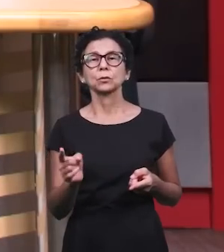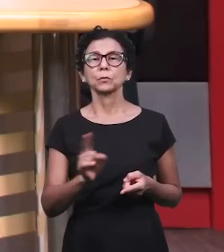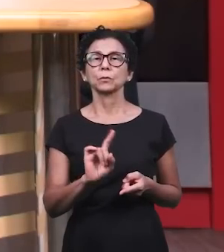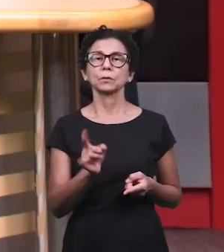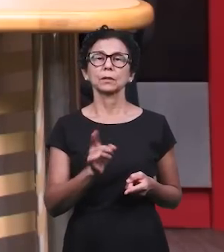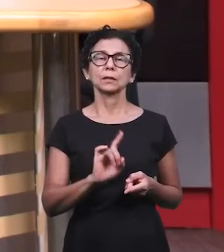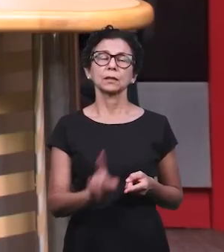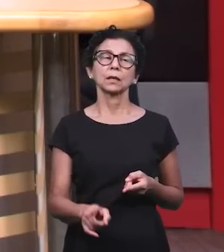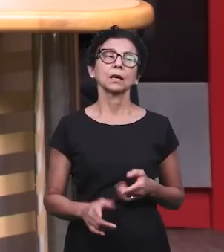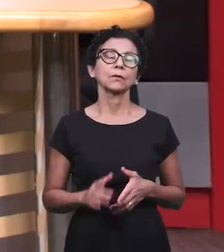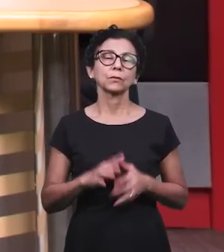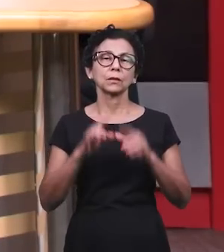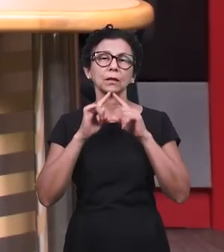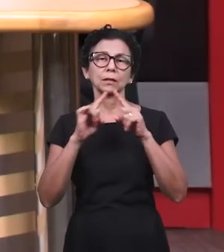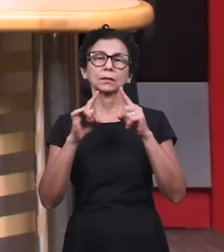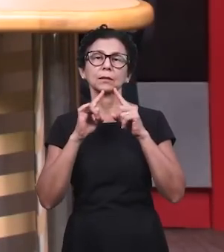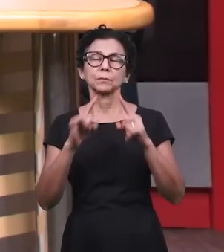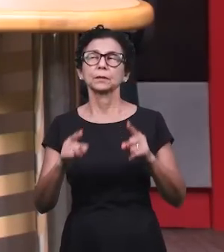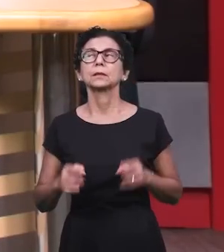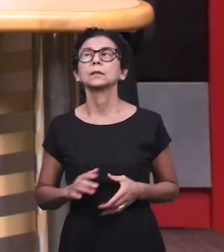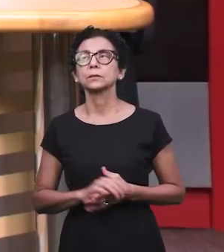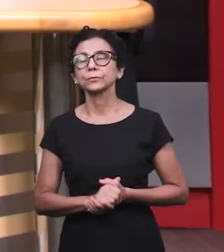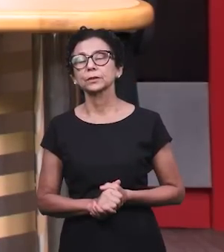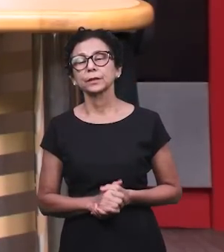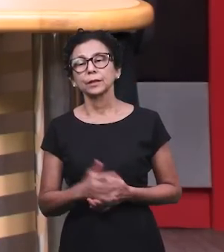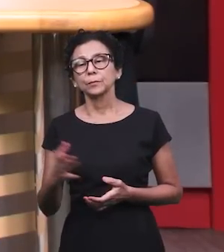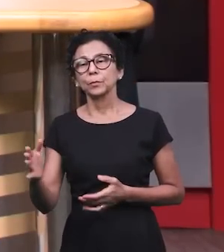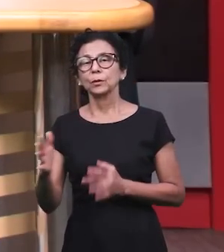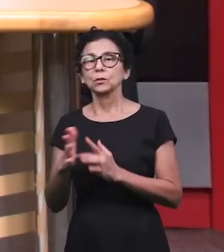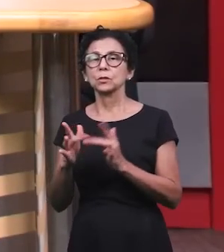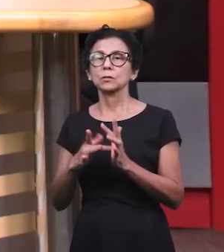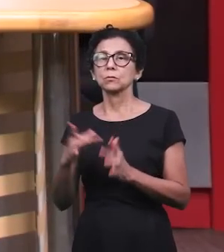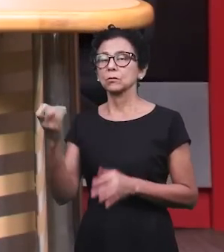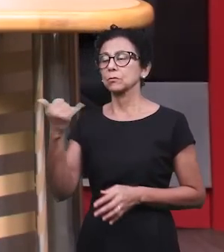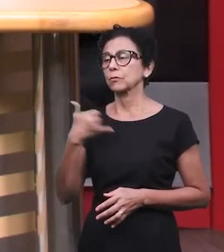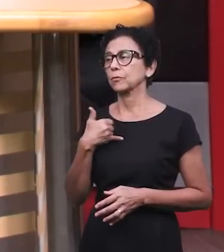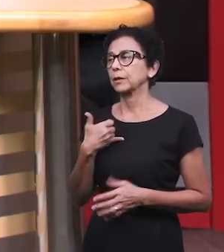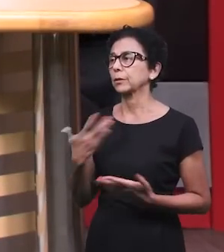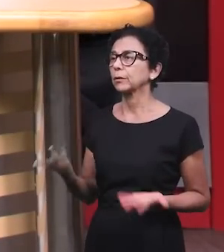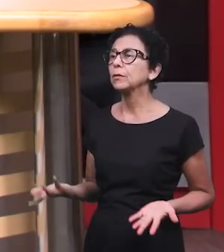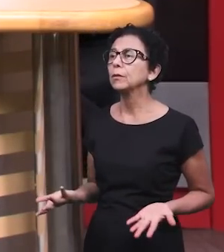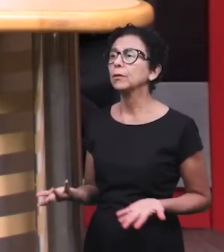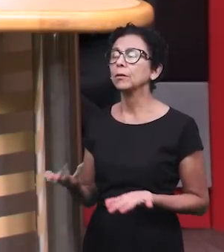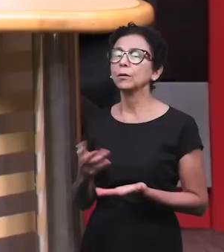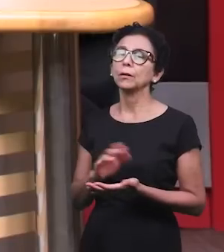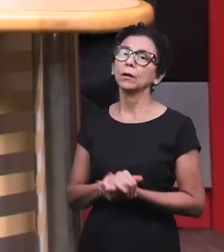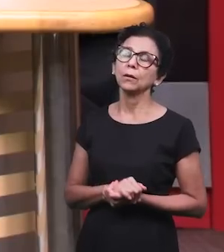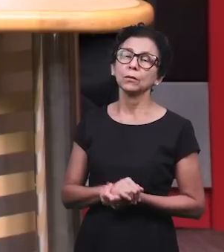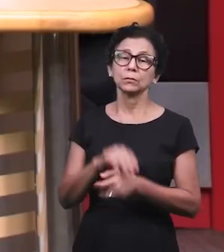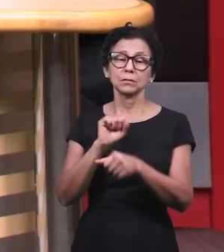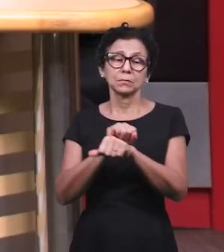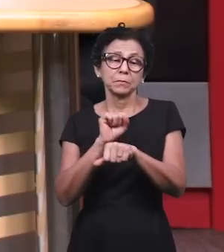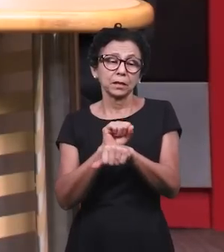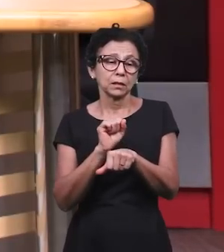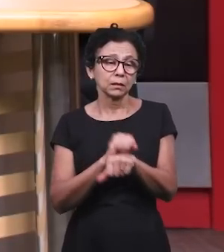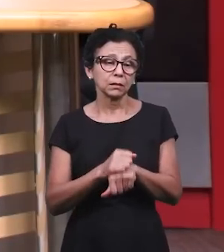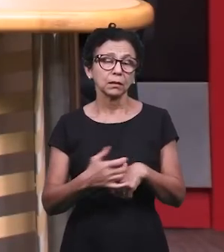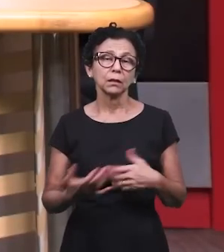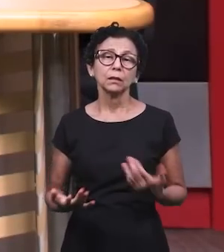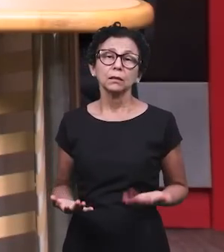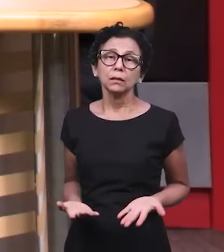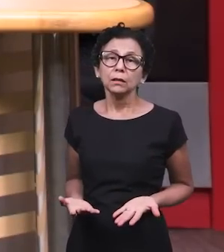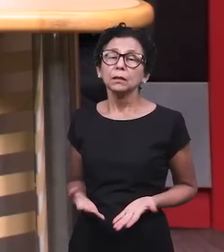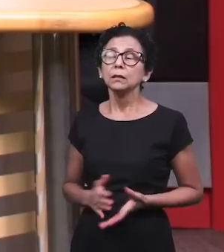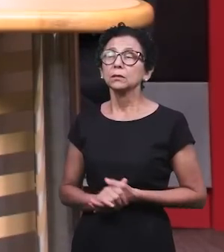uma resposta, olha, eu ainda não tive uma palavra, olha, eu busquei, mas eu não tive, né, eu não